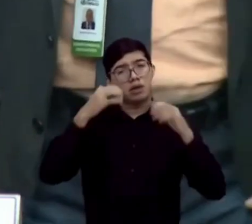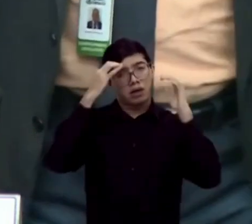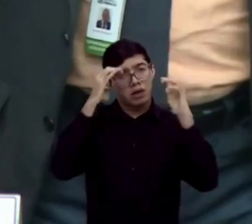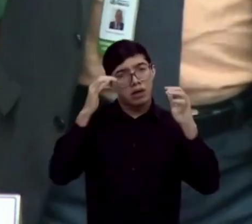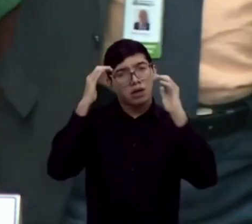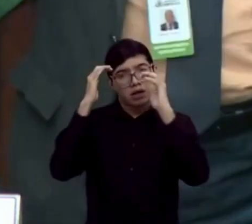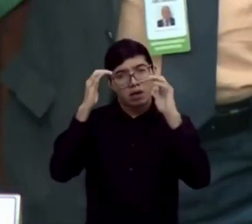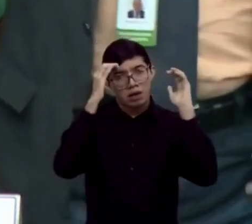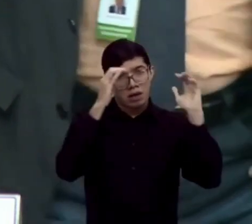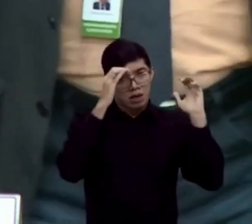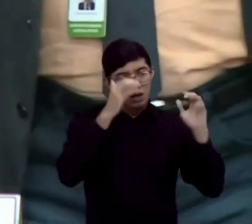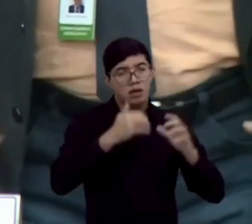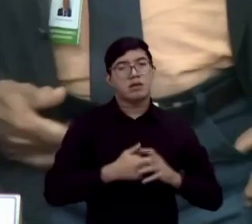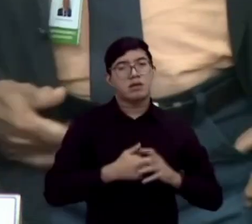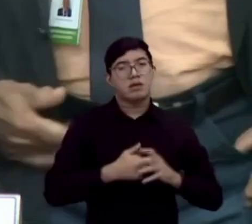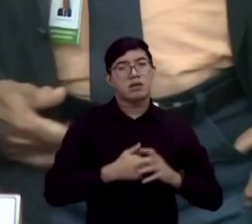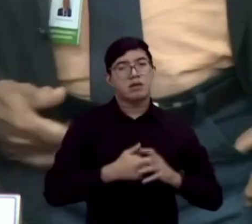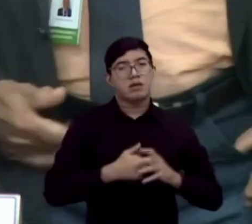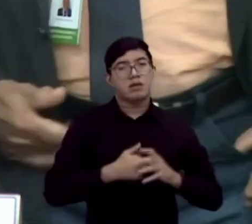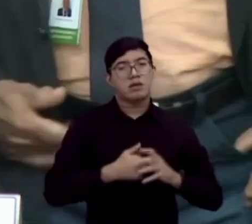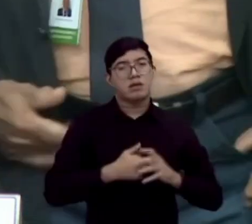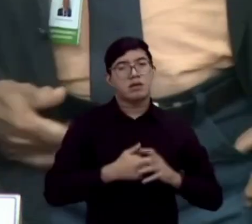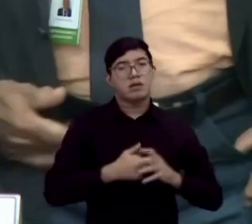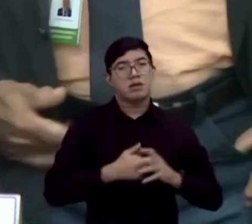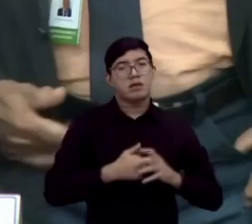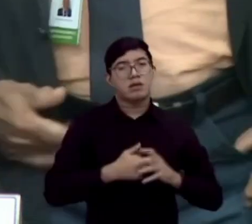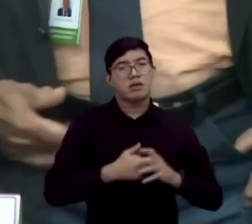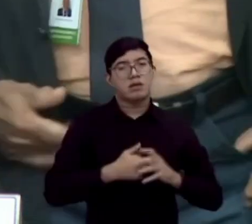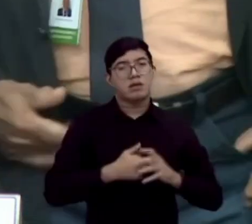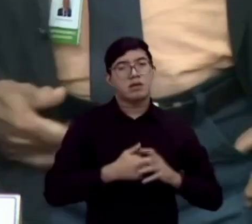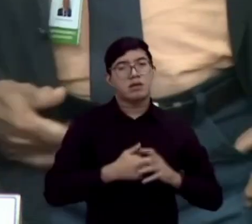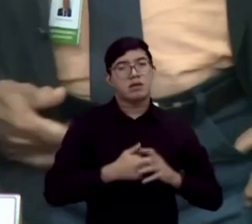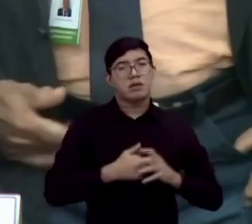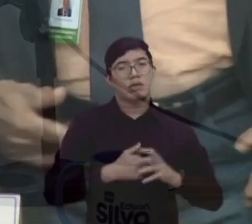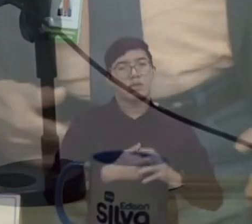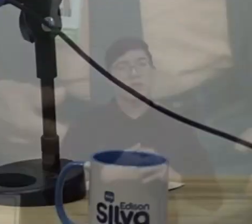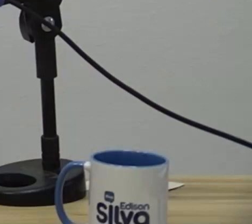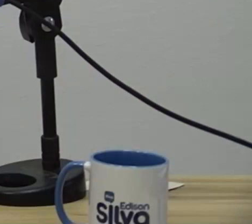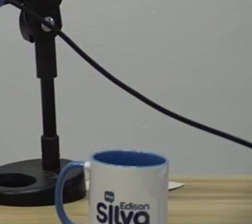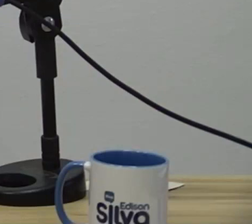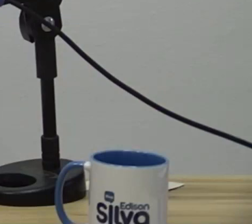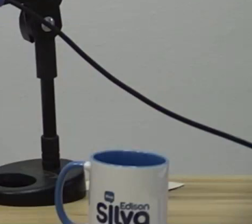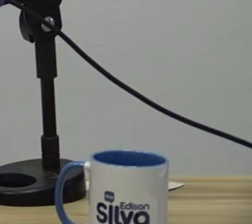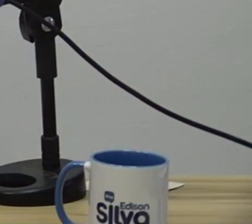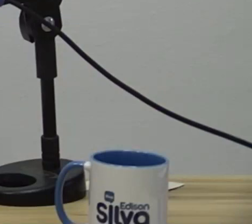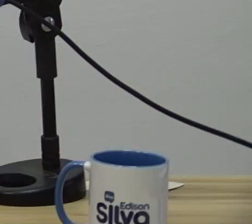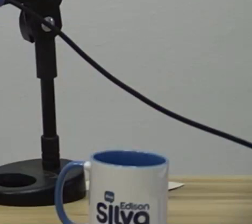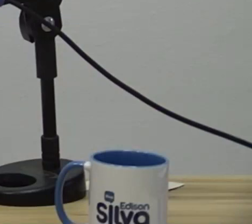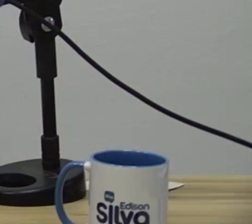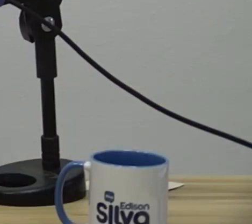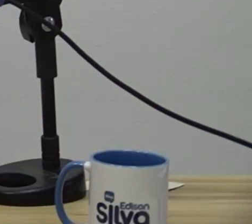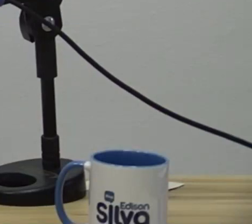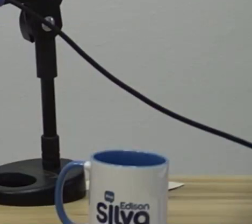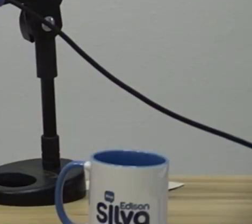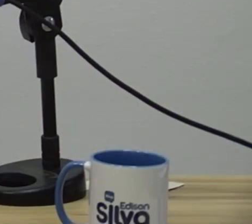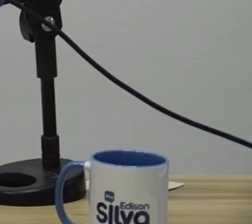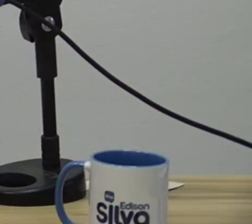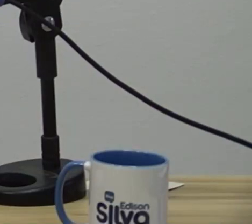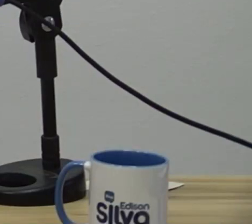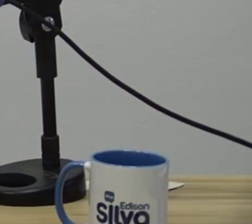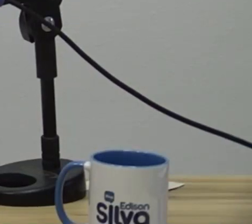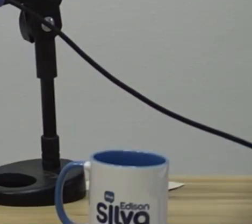que tudo ficará bem. Essa afirmação sobre mamar não pegou bem alguns vereadores